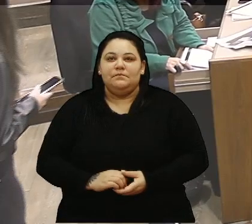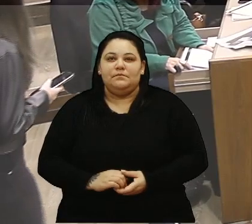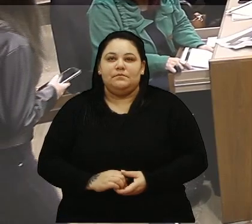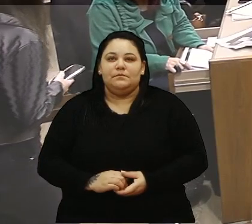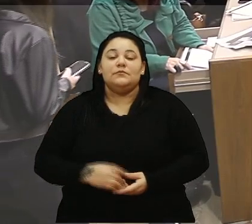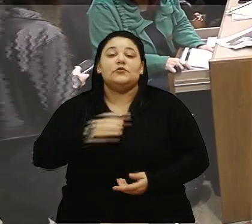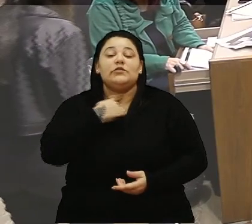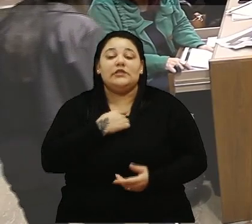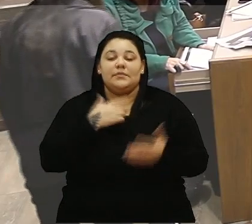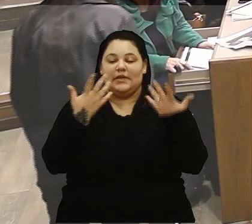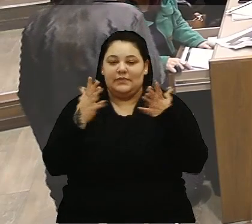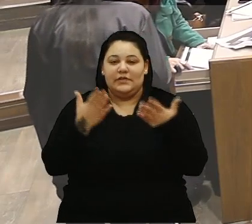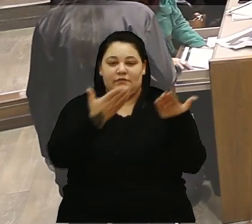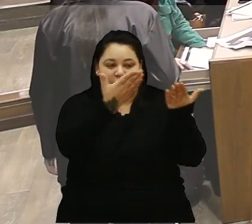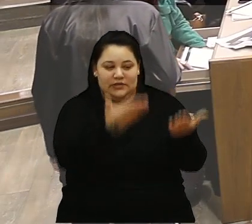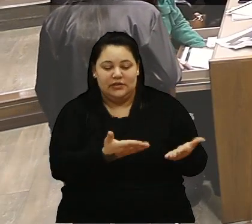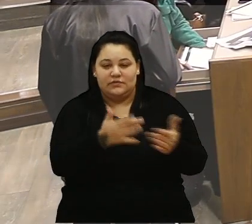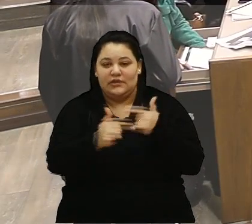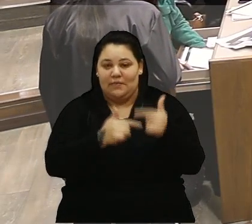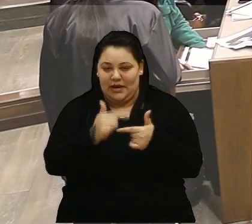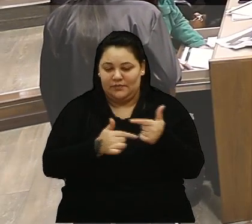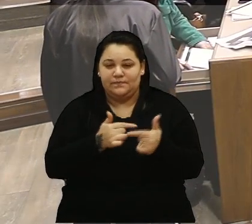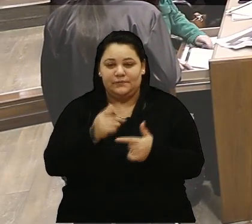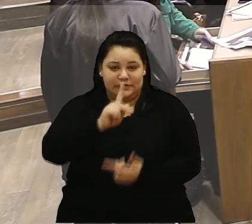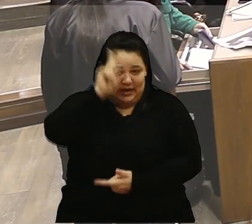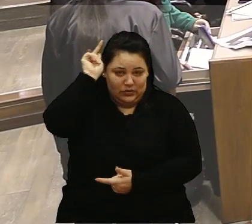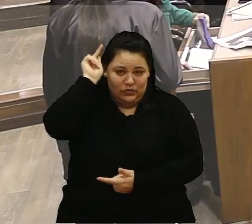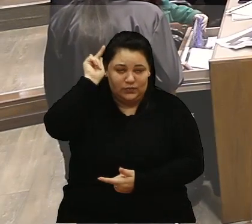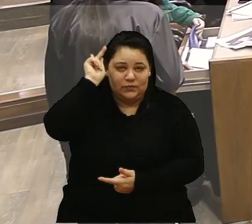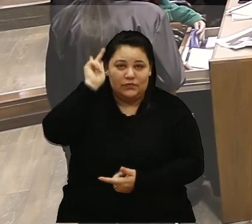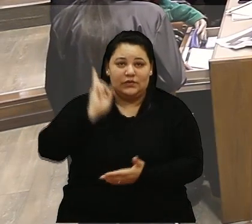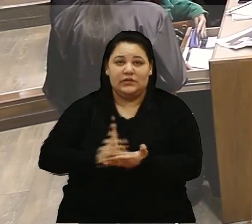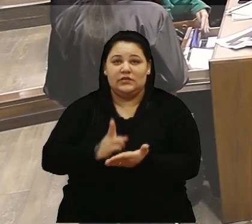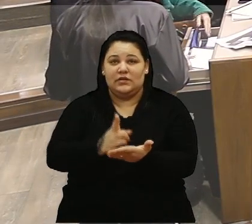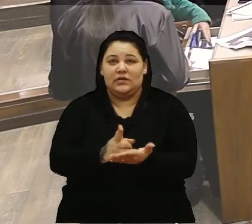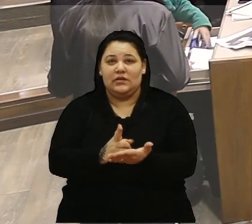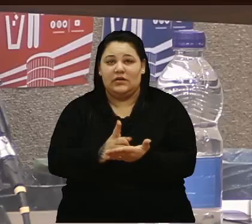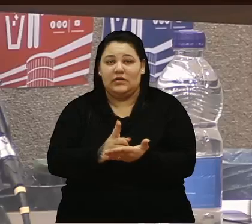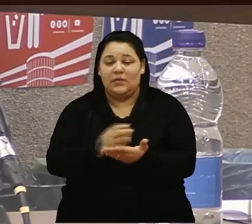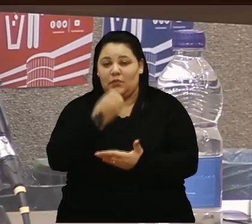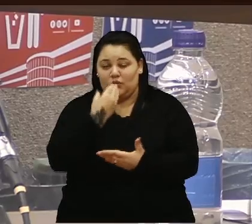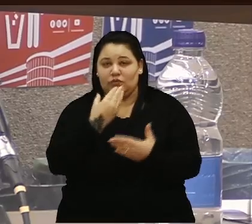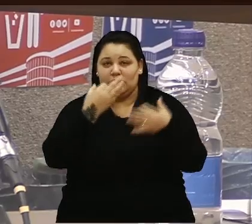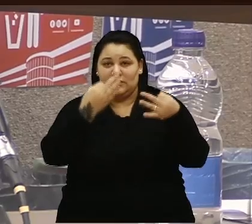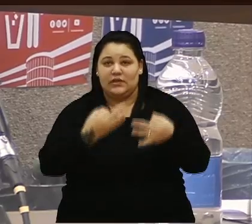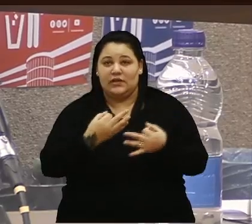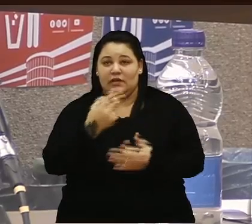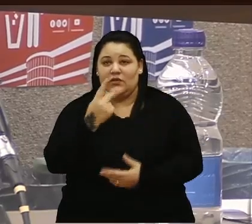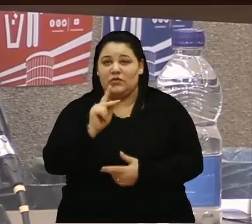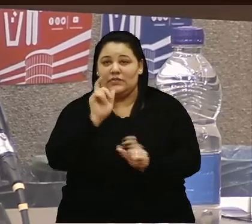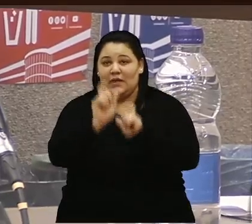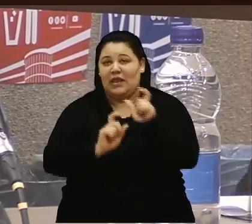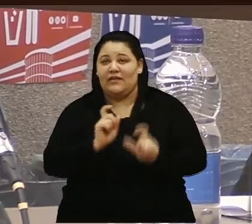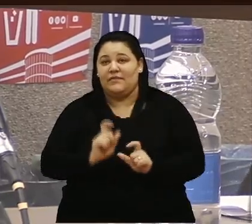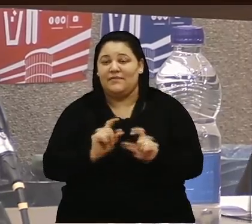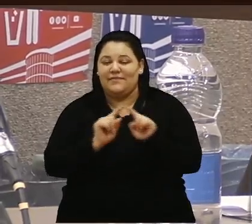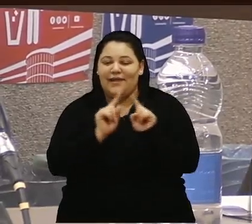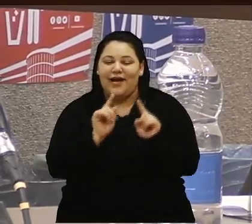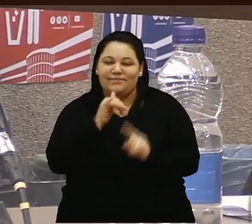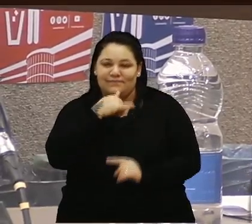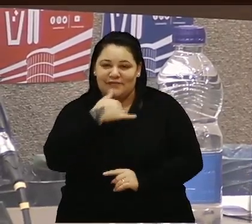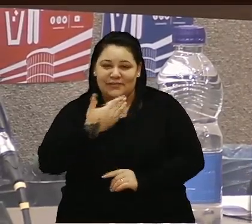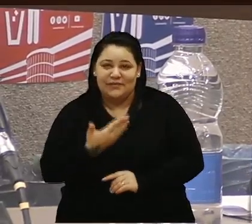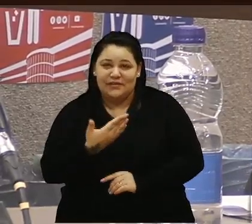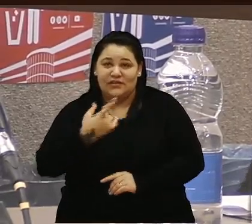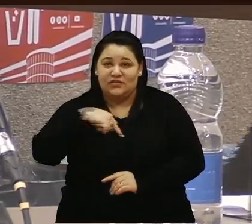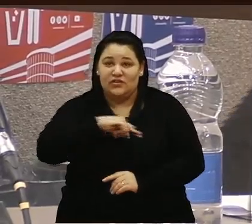Gostaria de parabenizar o senhor, vereador Iago Morandi, sempre é muito correto nas suas palavras, e infelizmente a